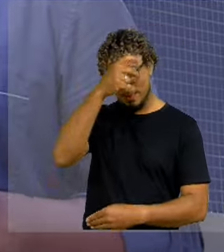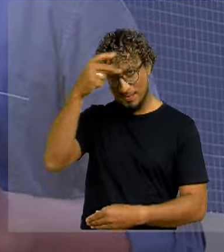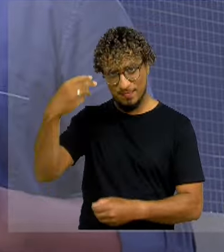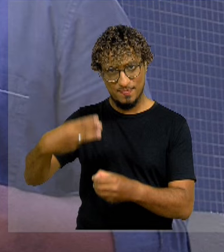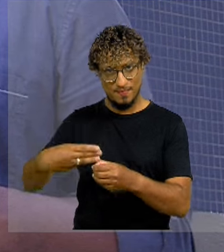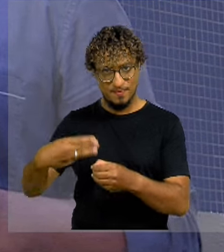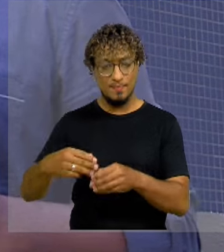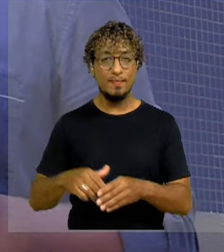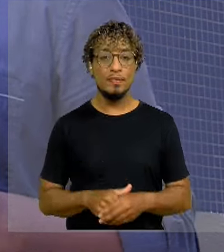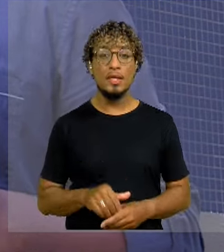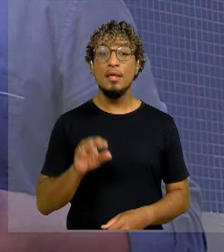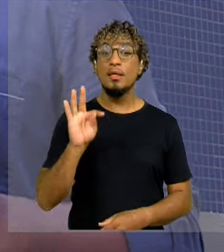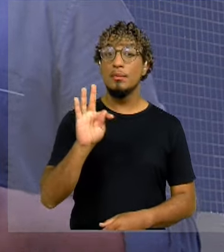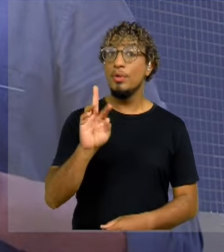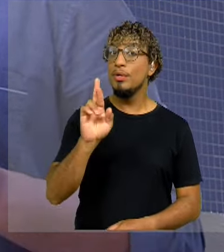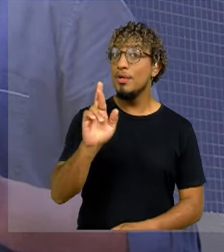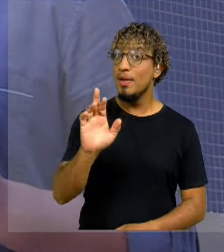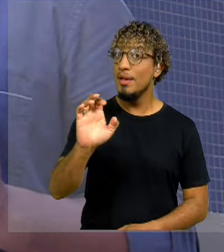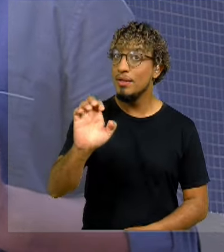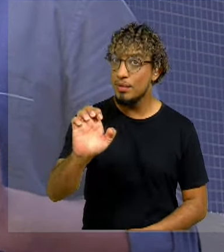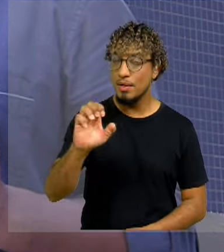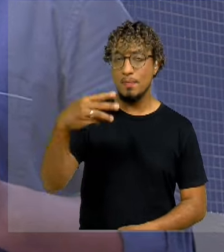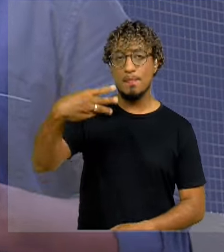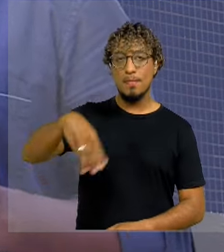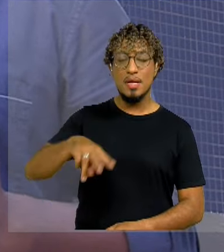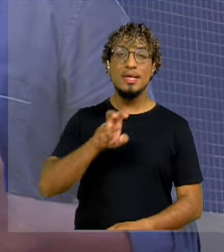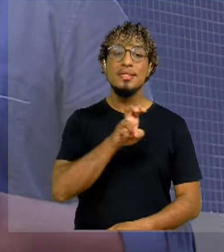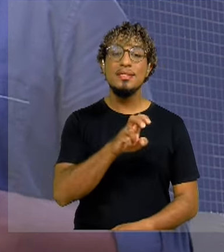Tribunal Regional Eleitoral do Maranhão